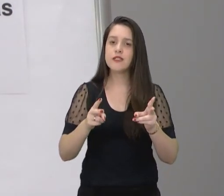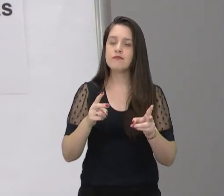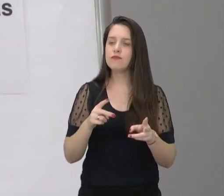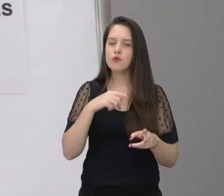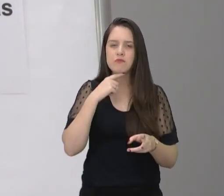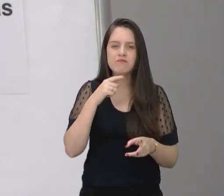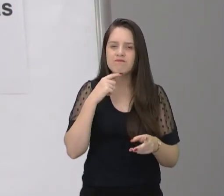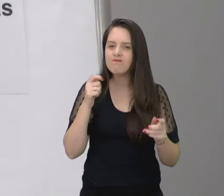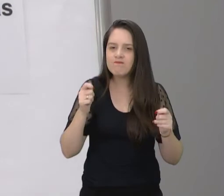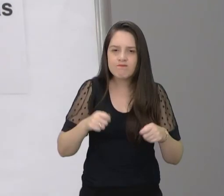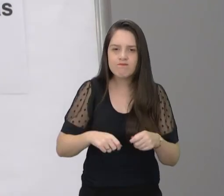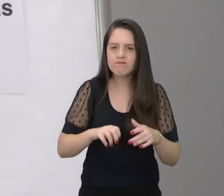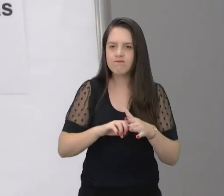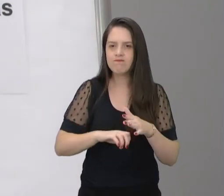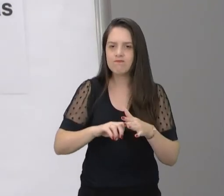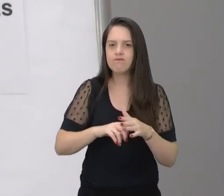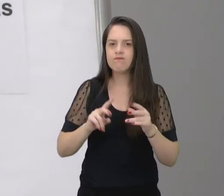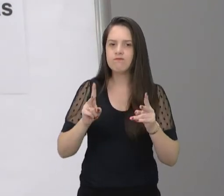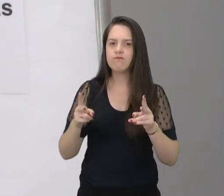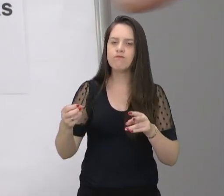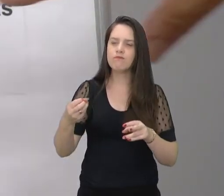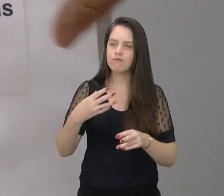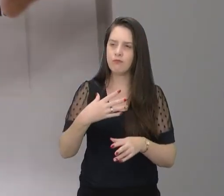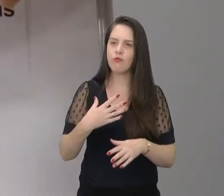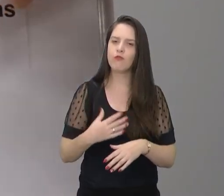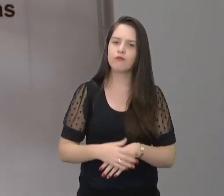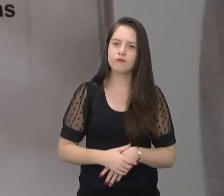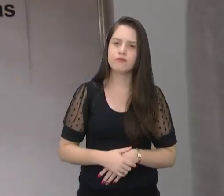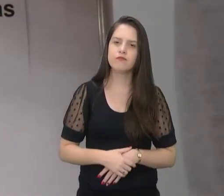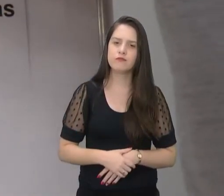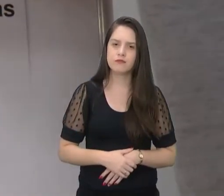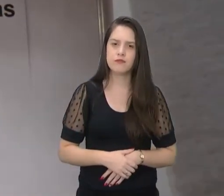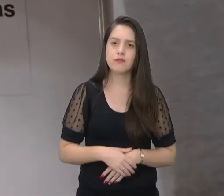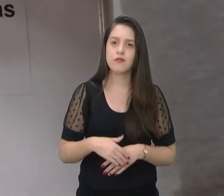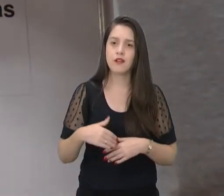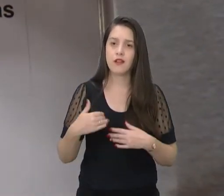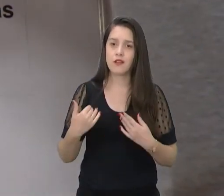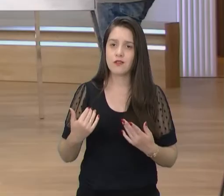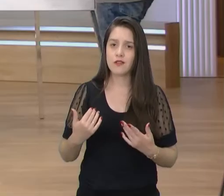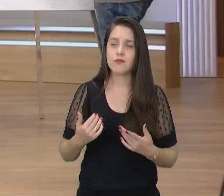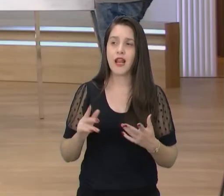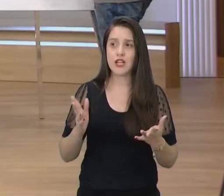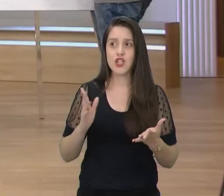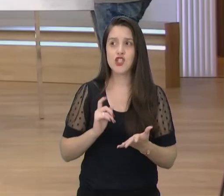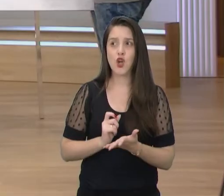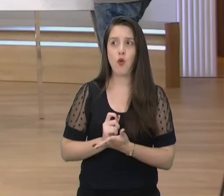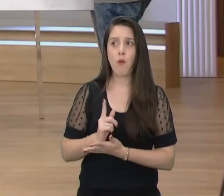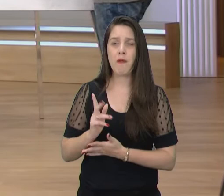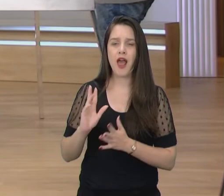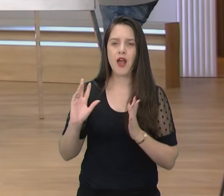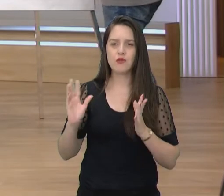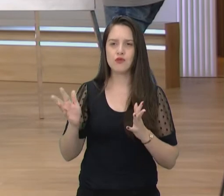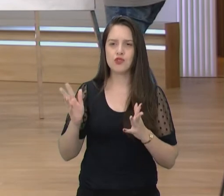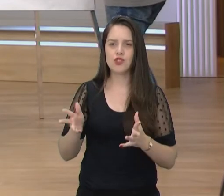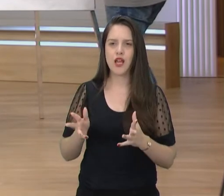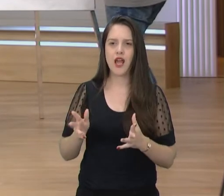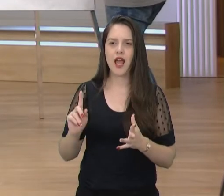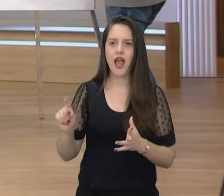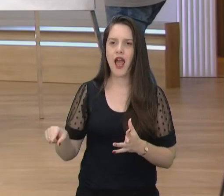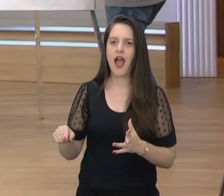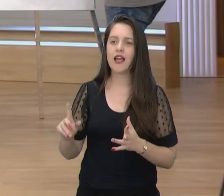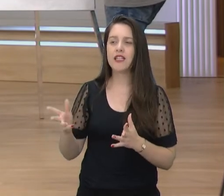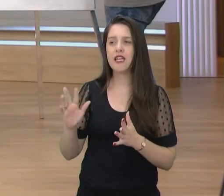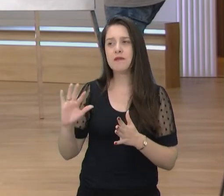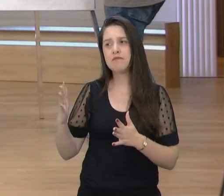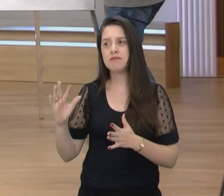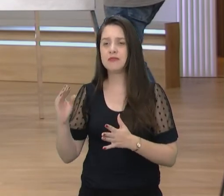da empresa para a compra de novas mercadorias. Então é isso Puxa mesmo, vida. né? Porque aqui ele já tinha comprado, né? Sim. E aqui ele não pode mais comprar,